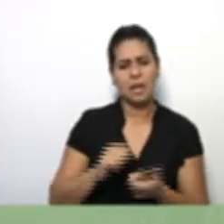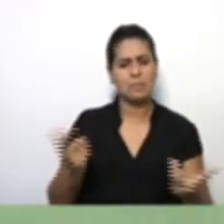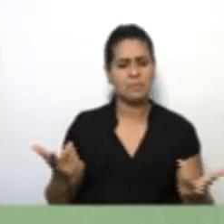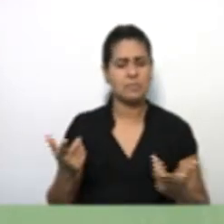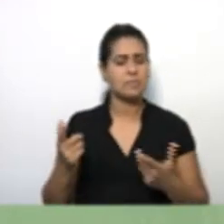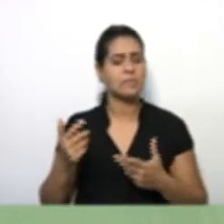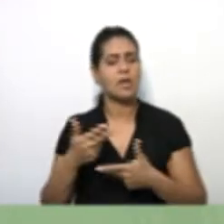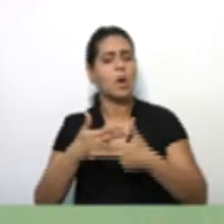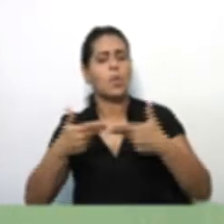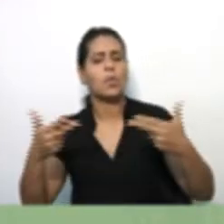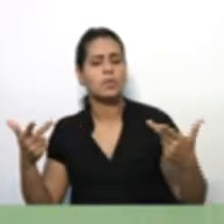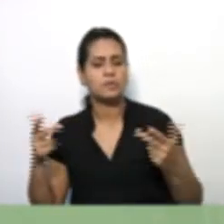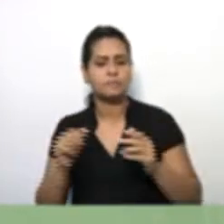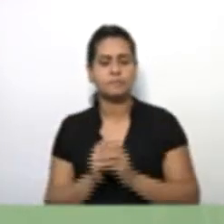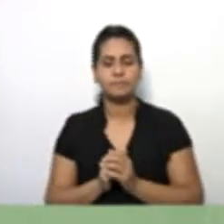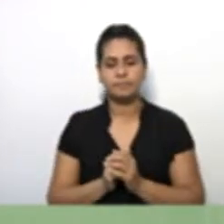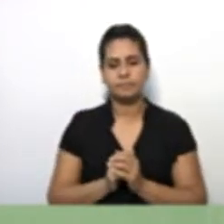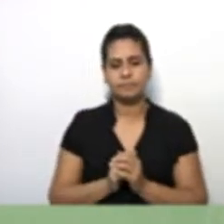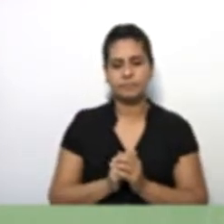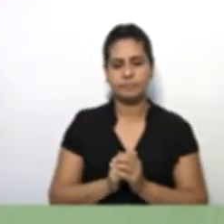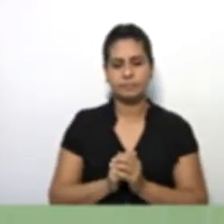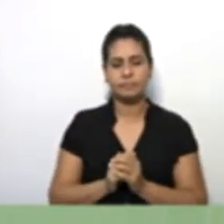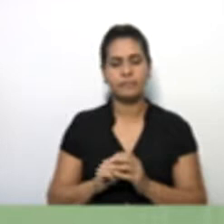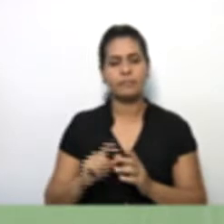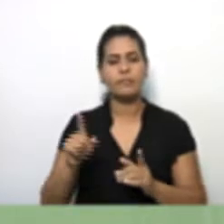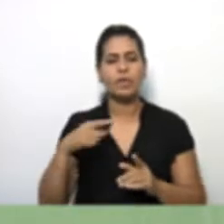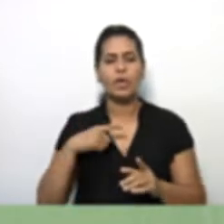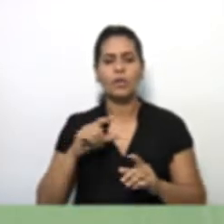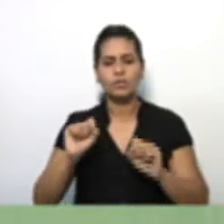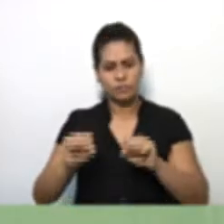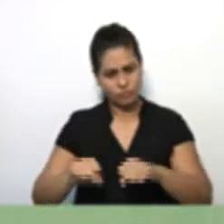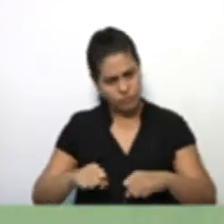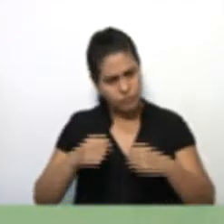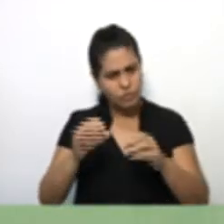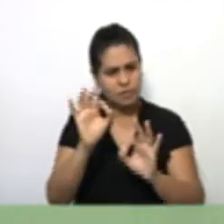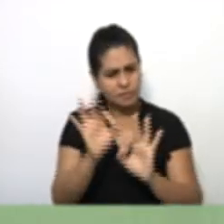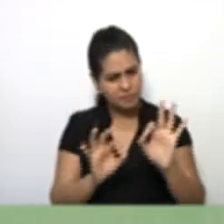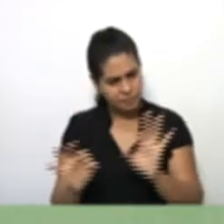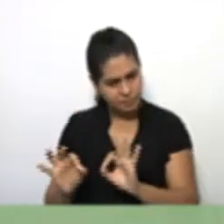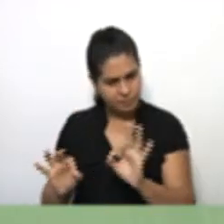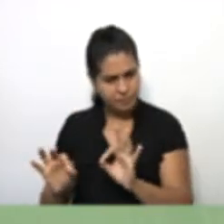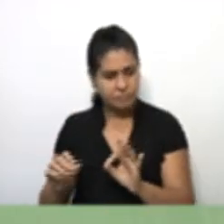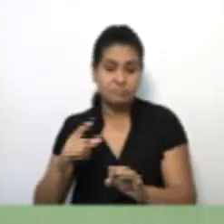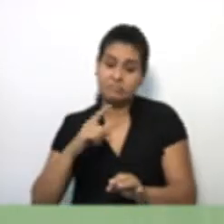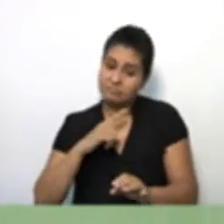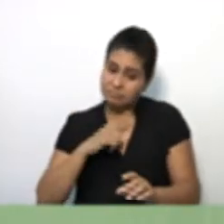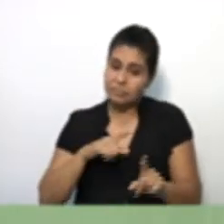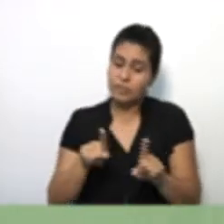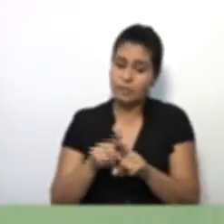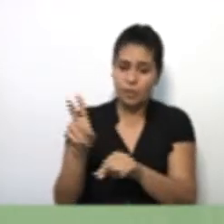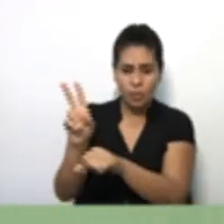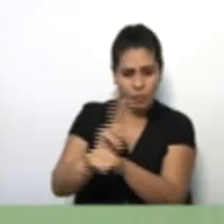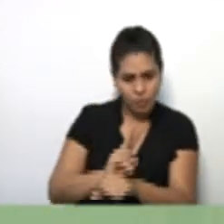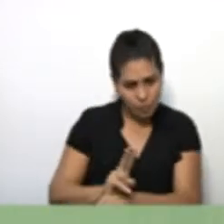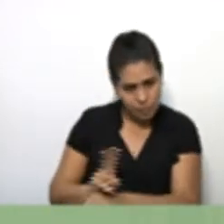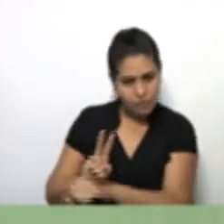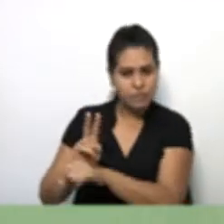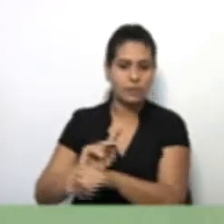dessa não, viu? Né? Não está muito legal não. Estabelece que o quê? Os esforços organizacionais devem ser o